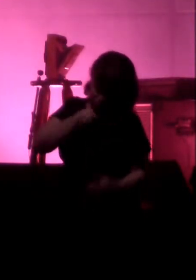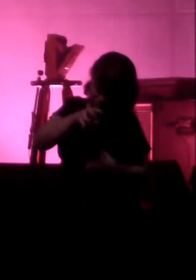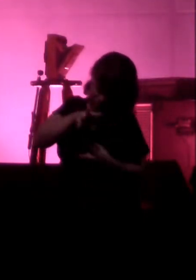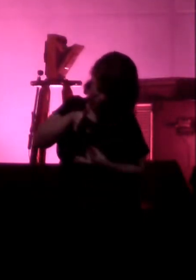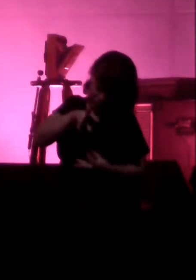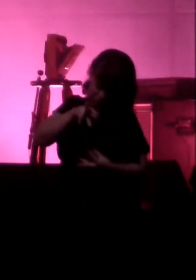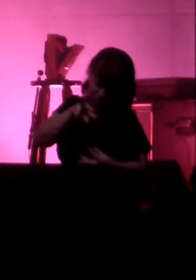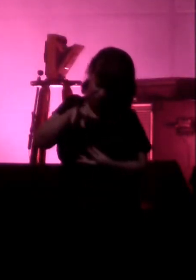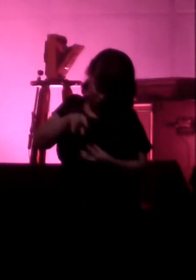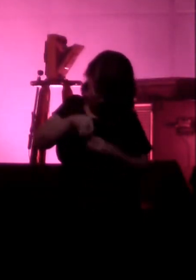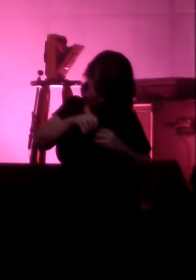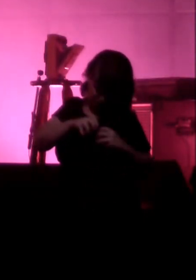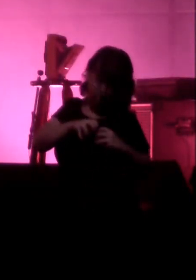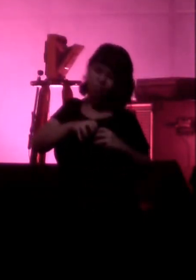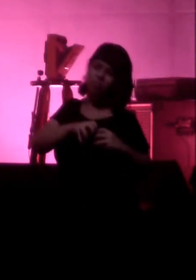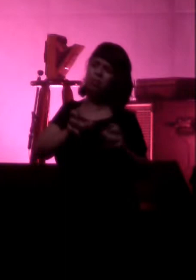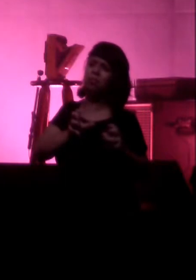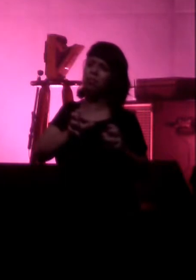na alma.